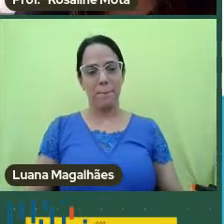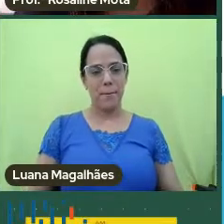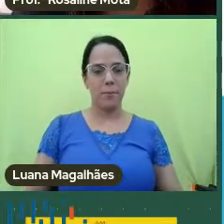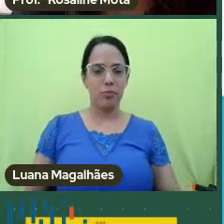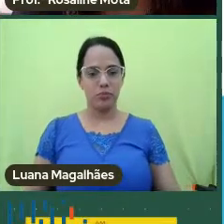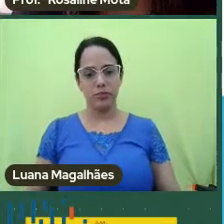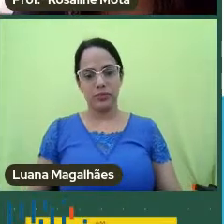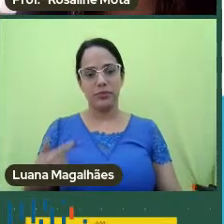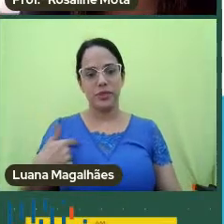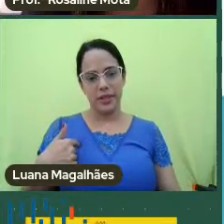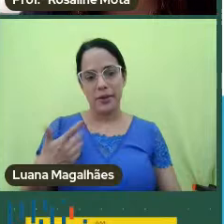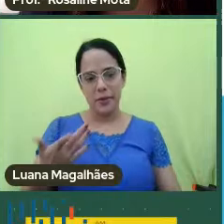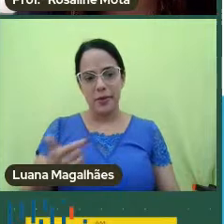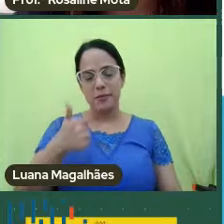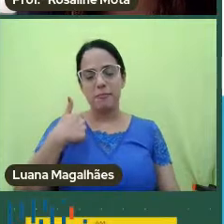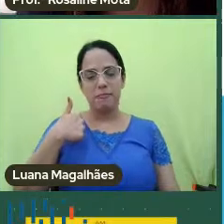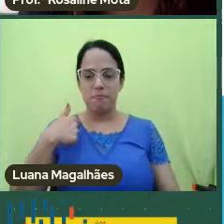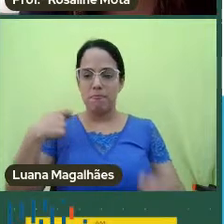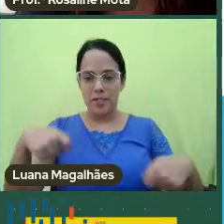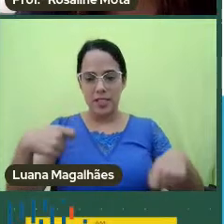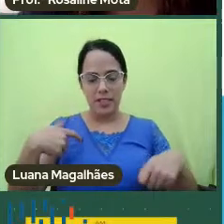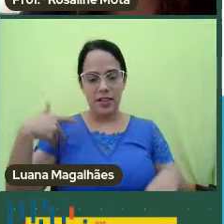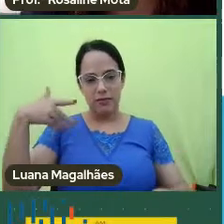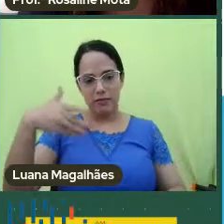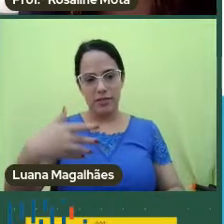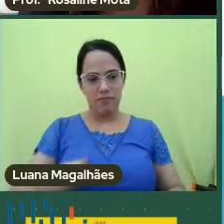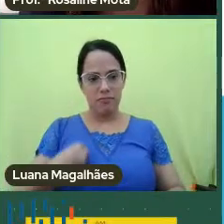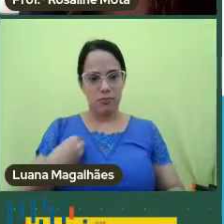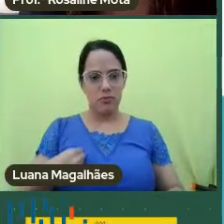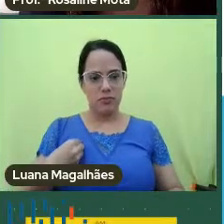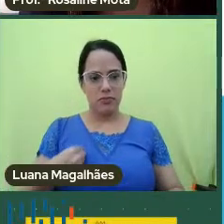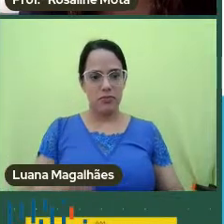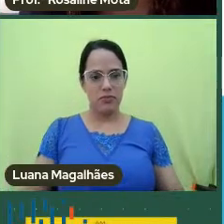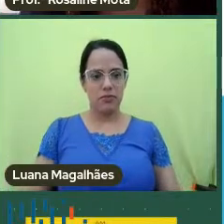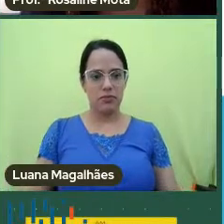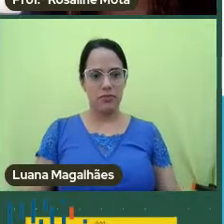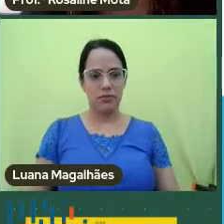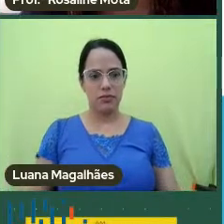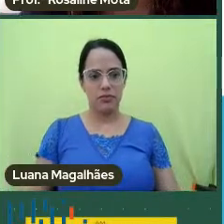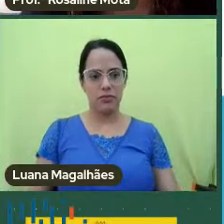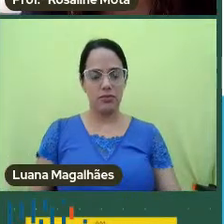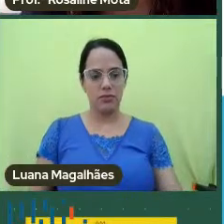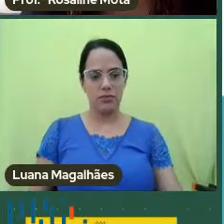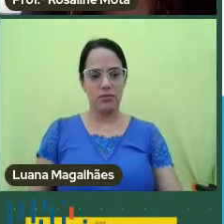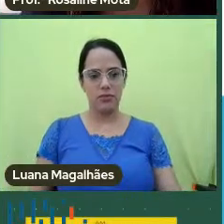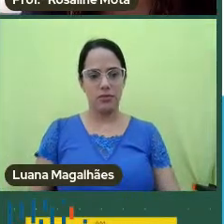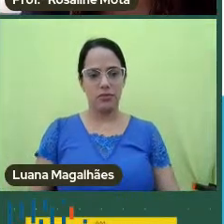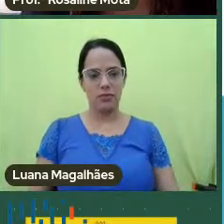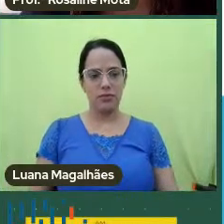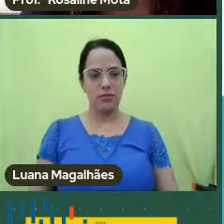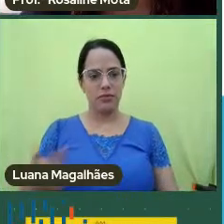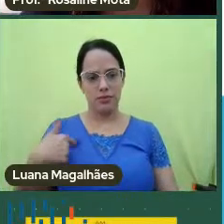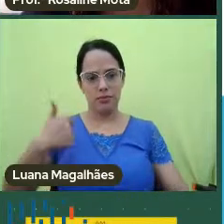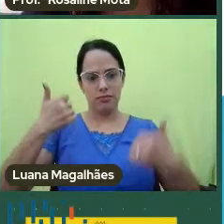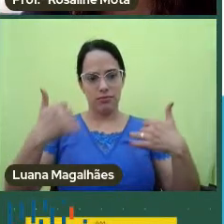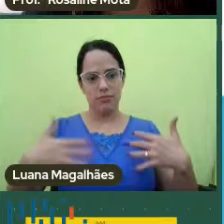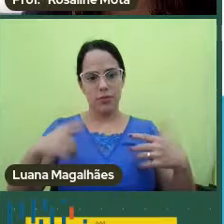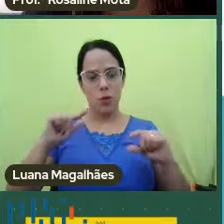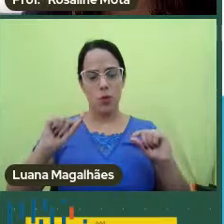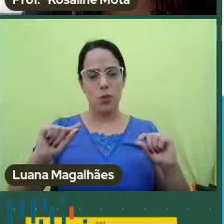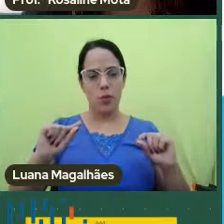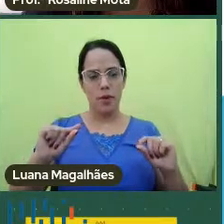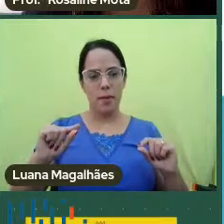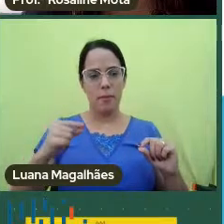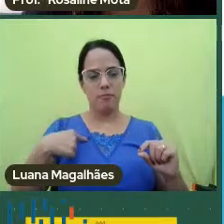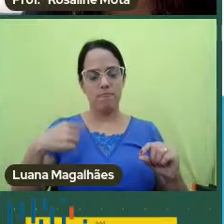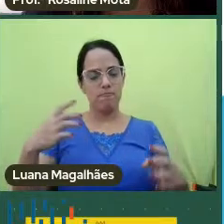eu tinha que estar aqui presente hoje. Eu queria dizer, antes de mais nada, que me